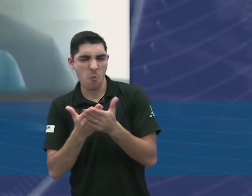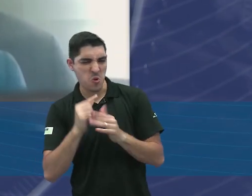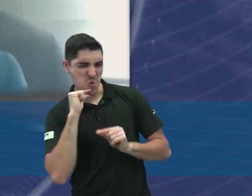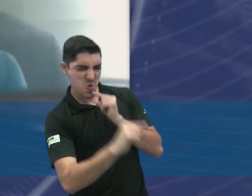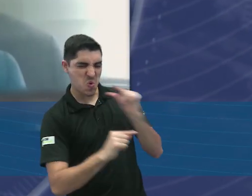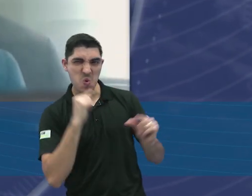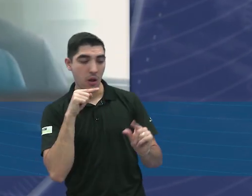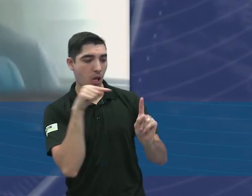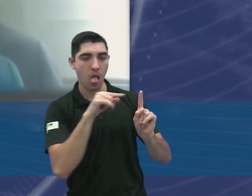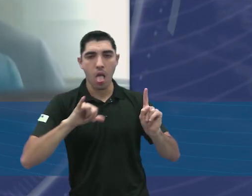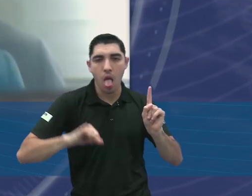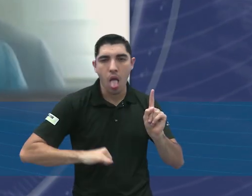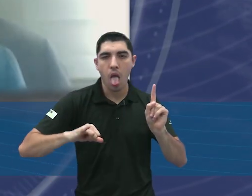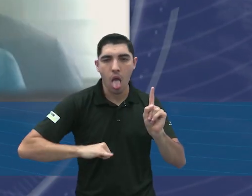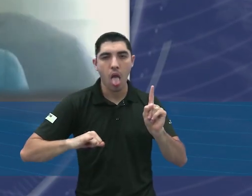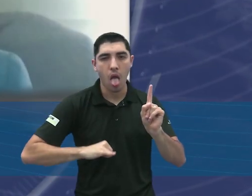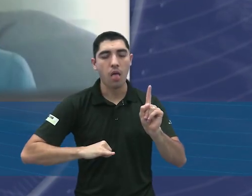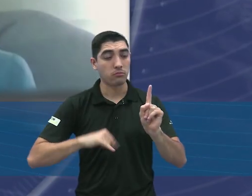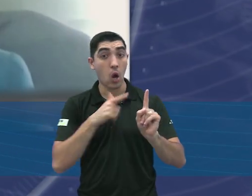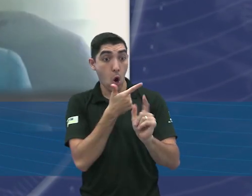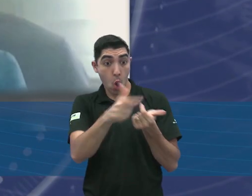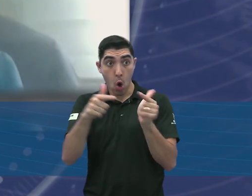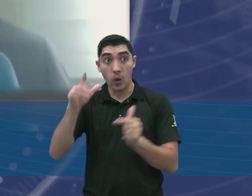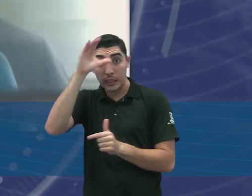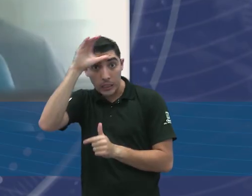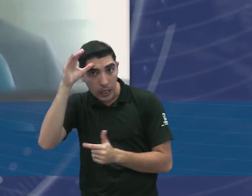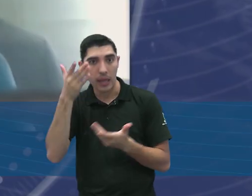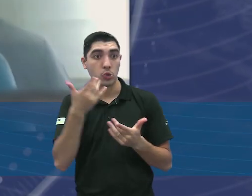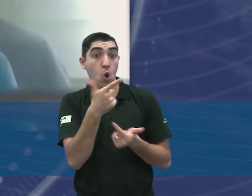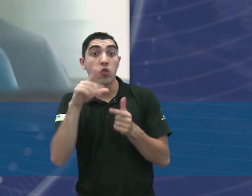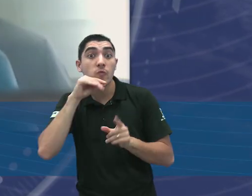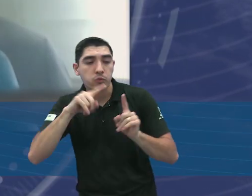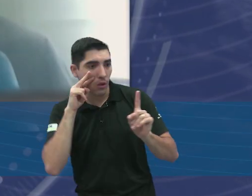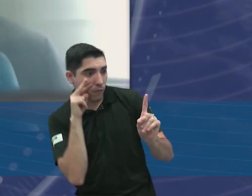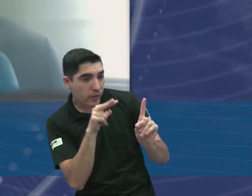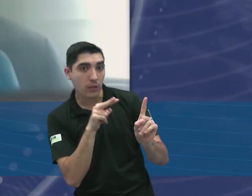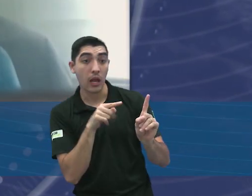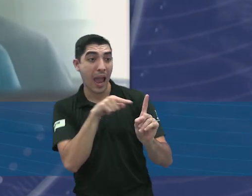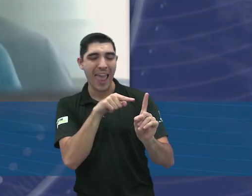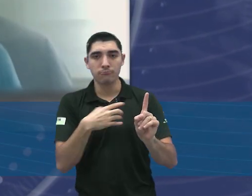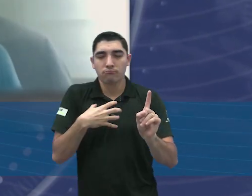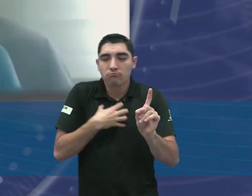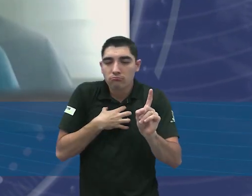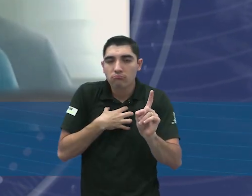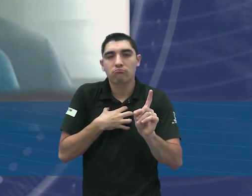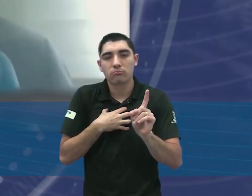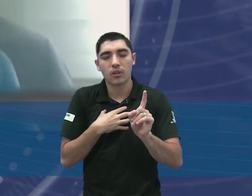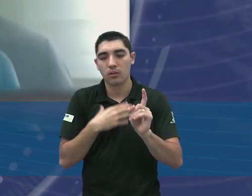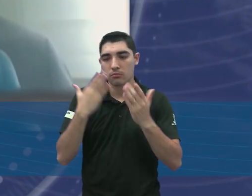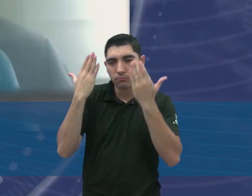humilhar o funcionário perto de outros funcionários ou até mesmo de clientes, e isso vai caracterizar no funcionário